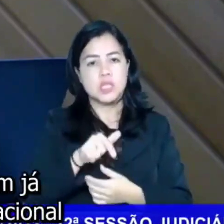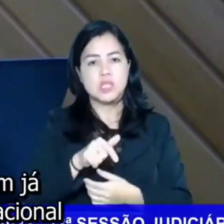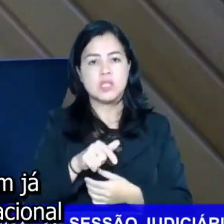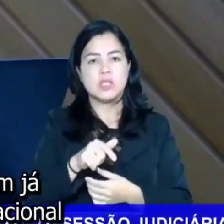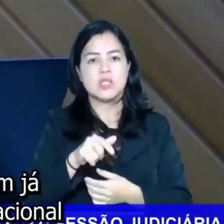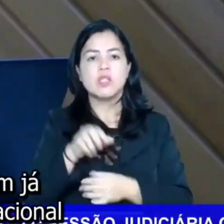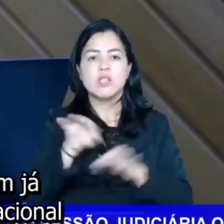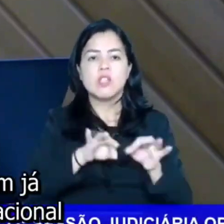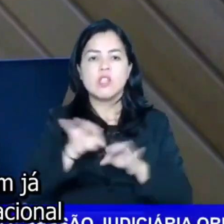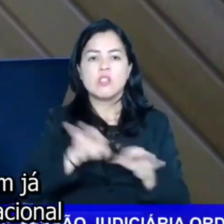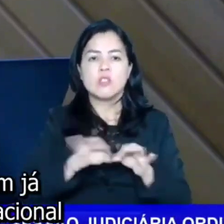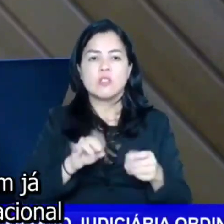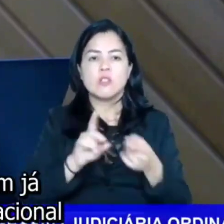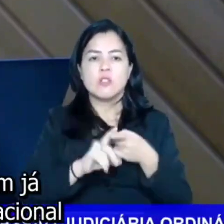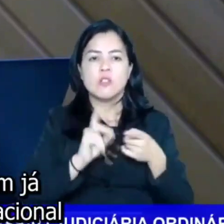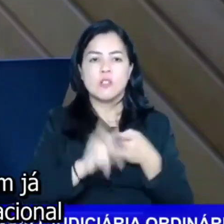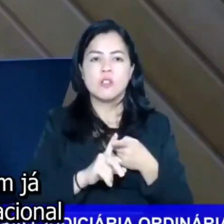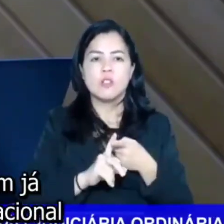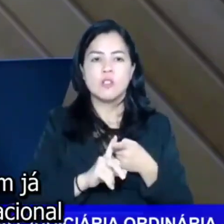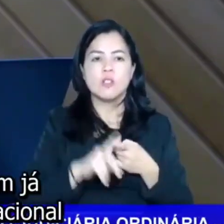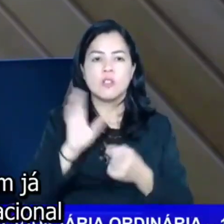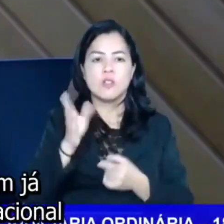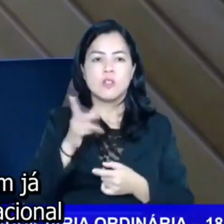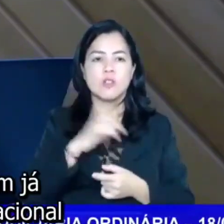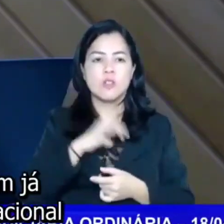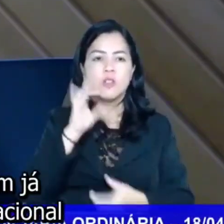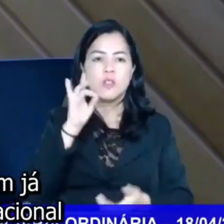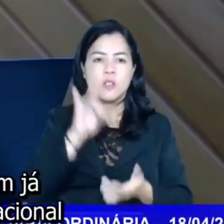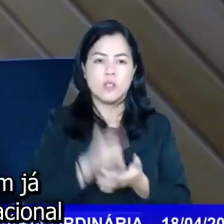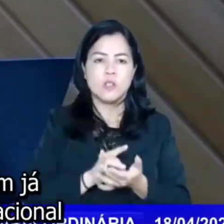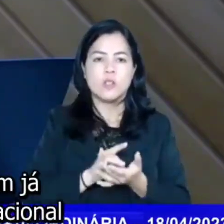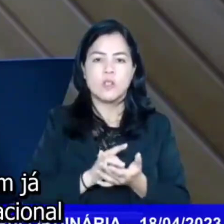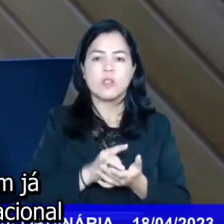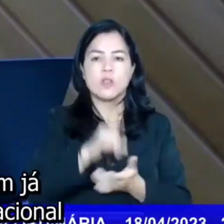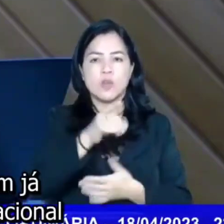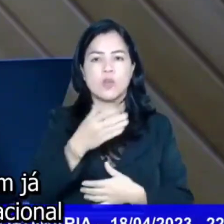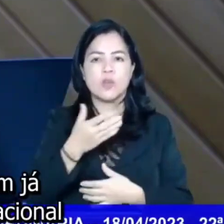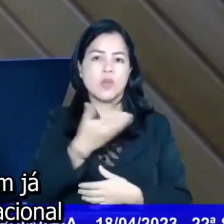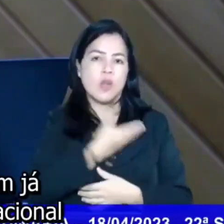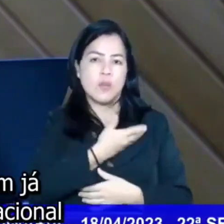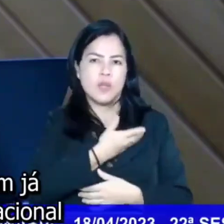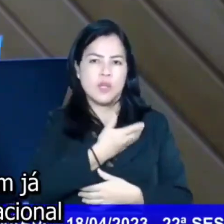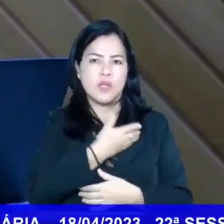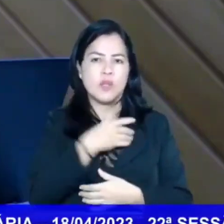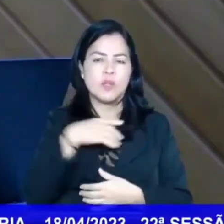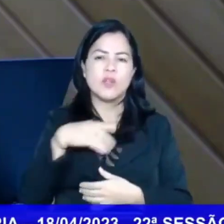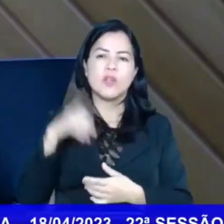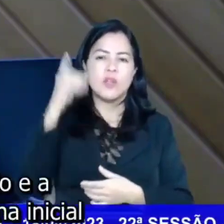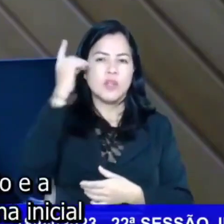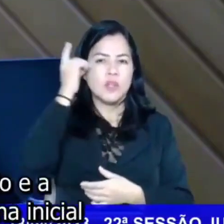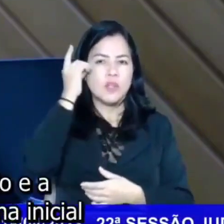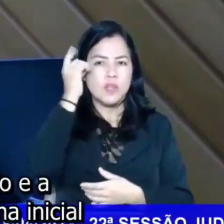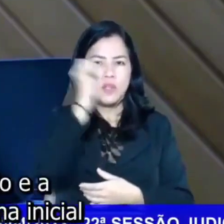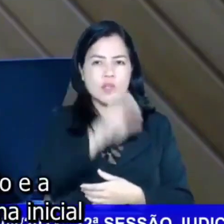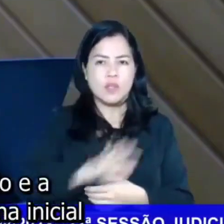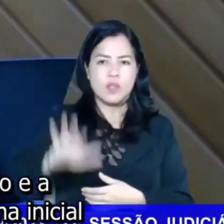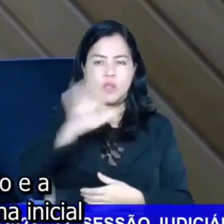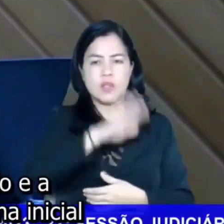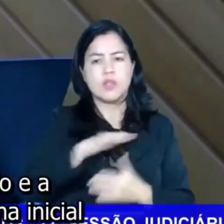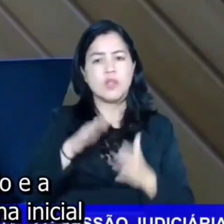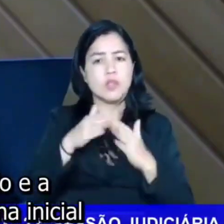razões, e pelas razões também já afirmadas pelo nosso colega do Diretório Nacional, é que a gente